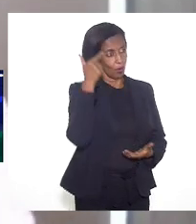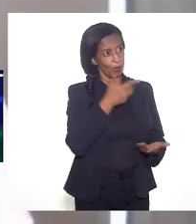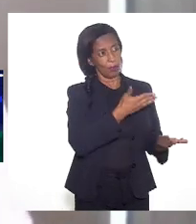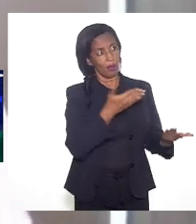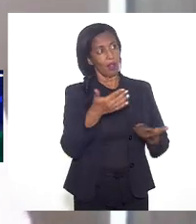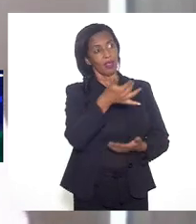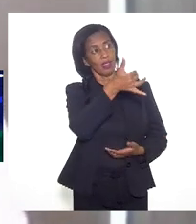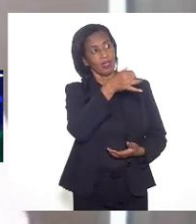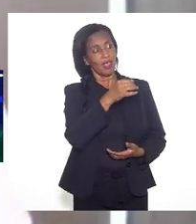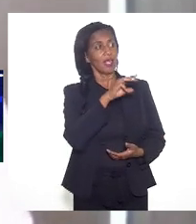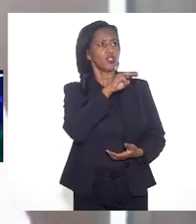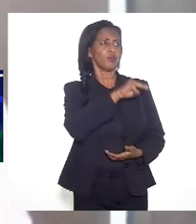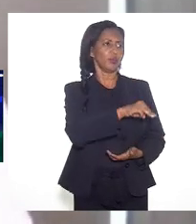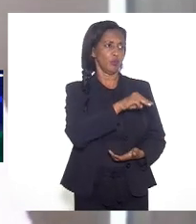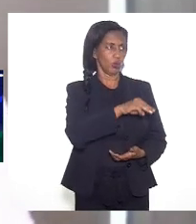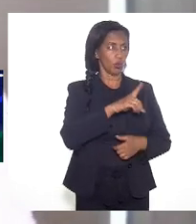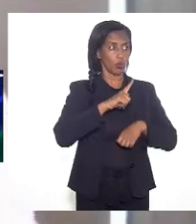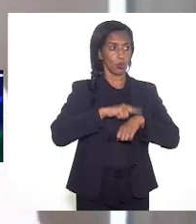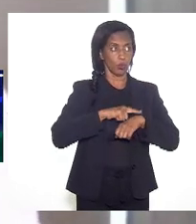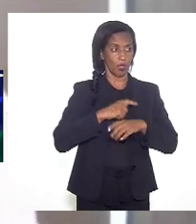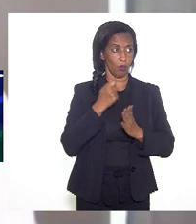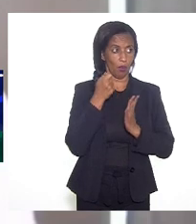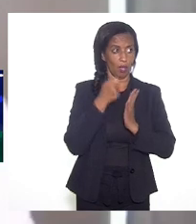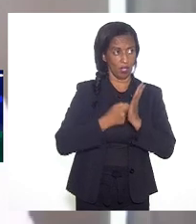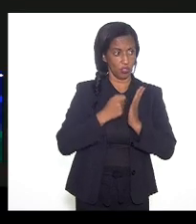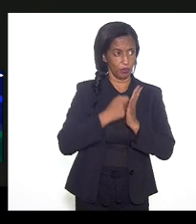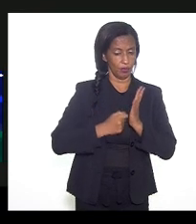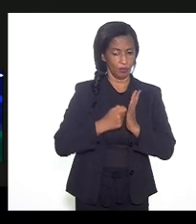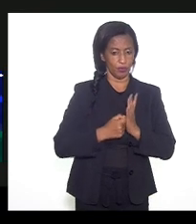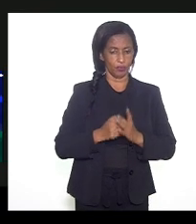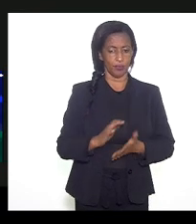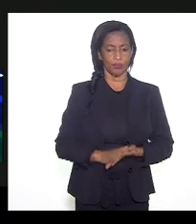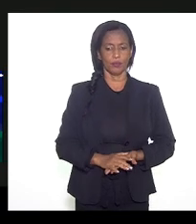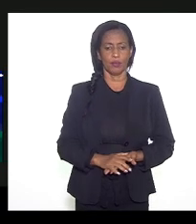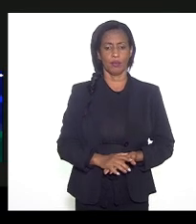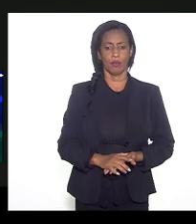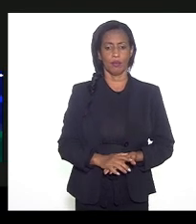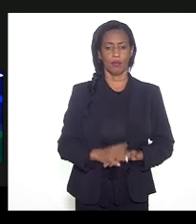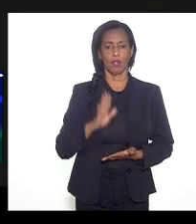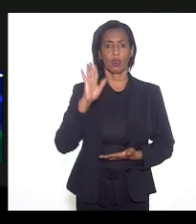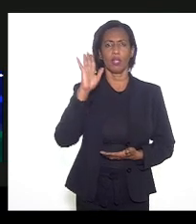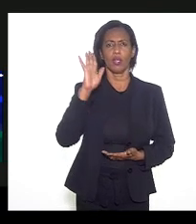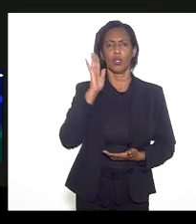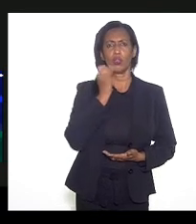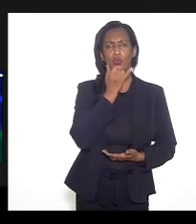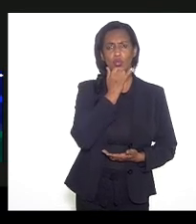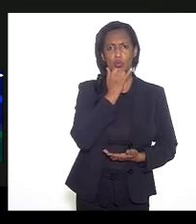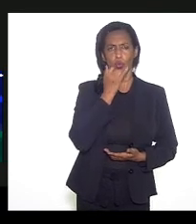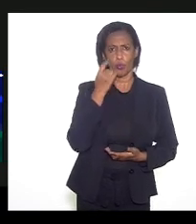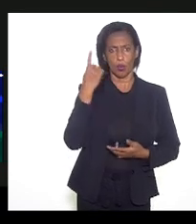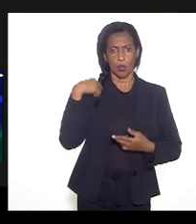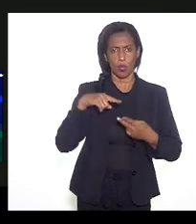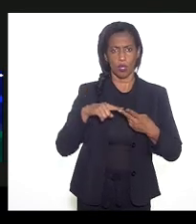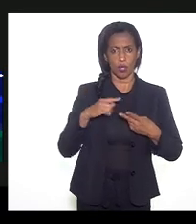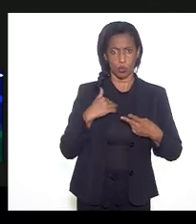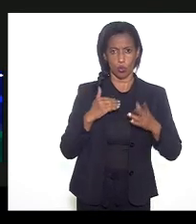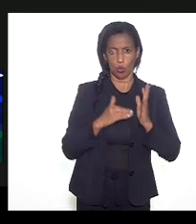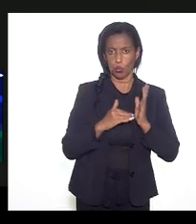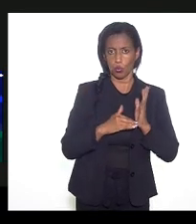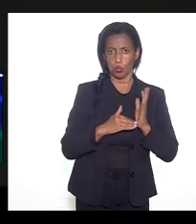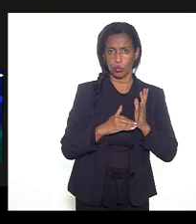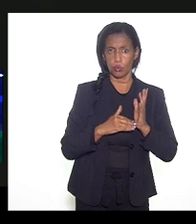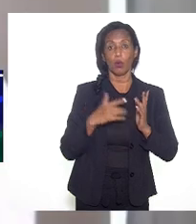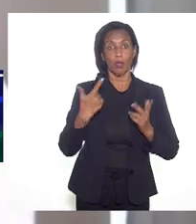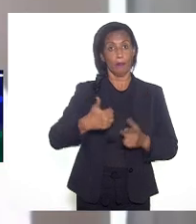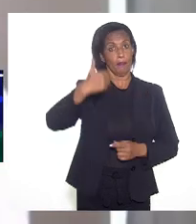dispõe de 10 minutos no tempo regimental. Deputada Tia Ju, eu sou o próximo. Desculpe, Luiz Paulo, eu sou o próximo. É o deputado